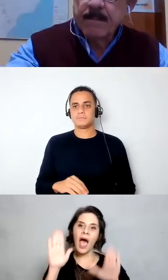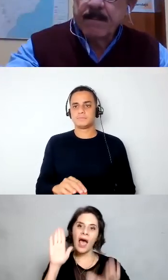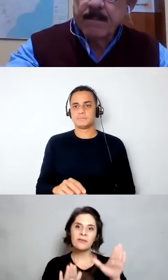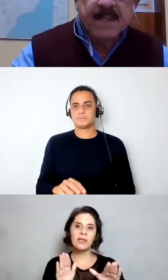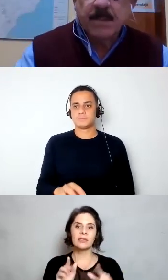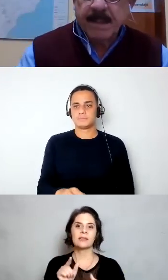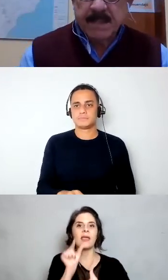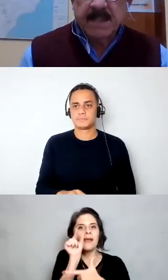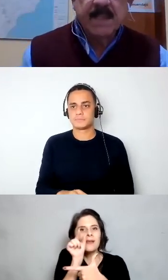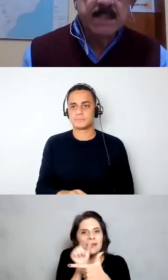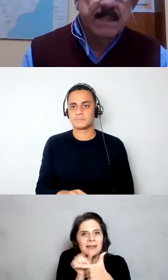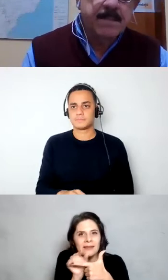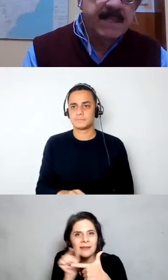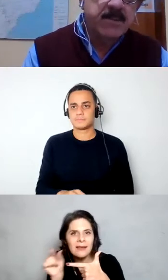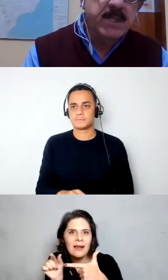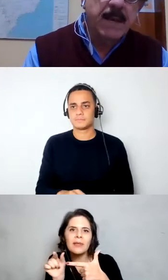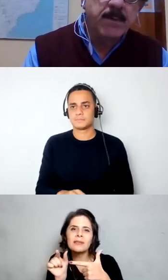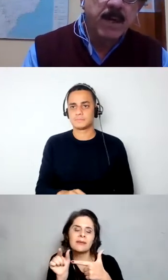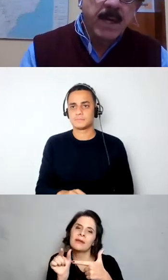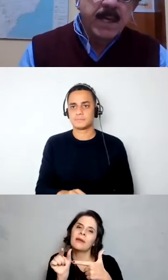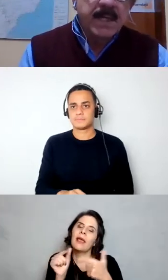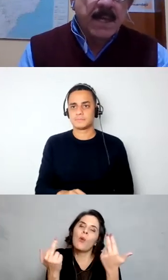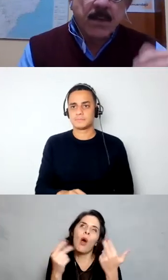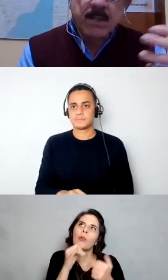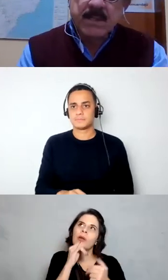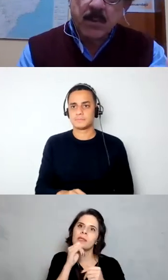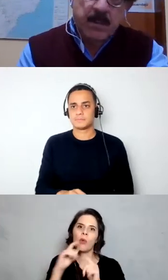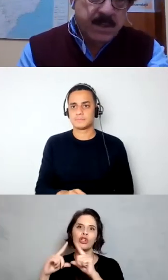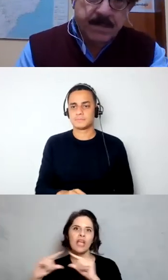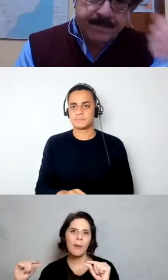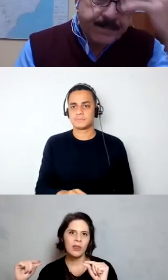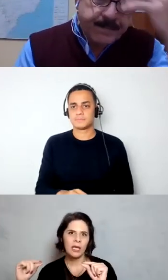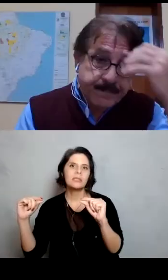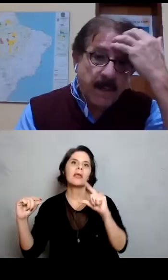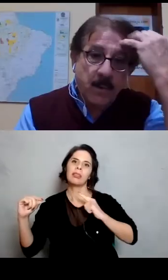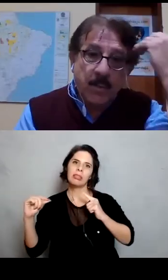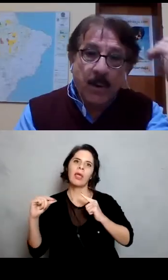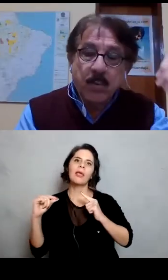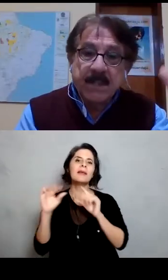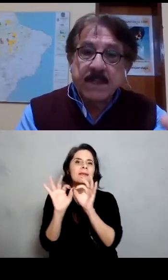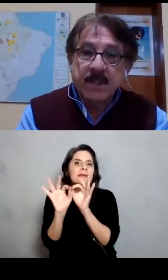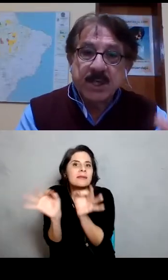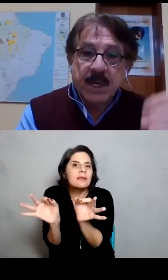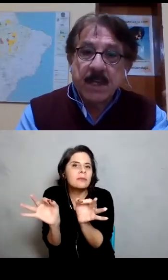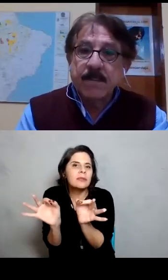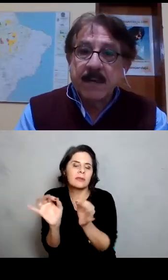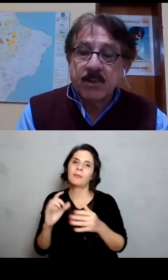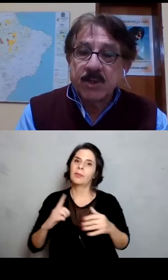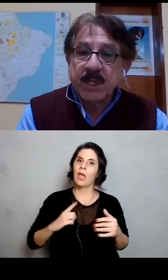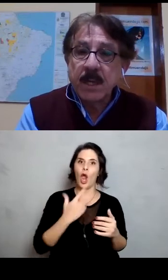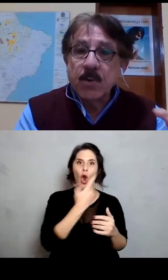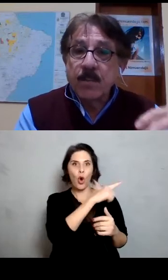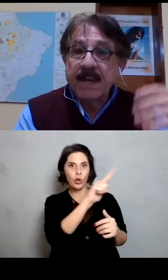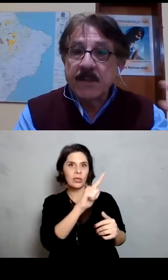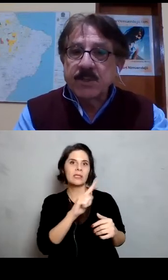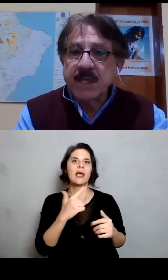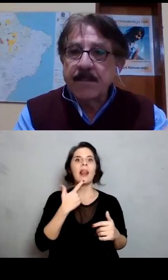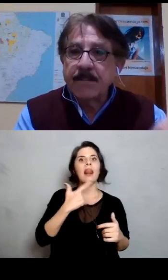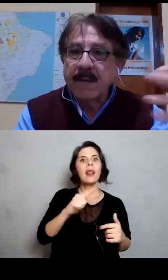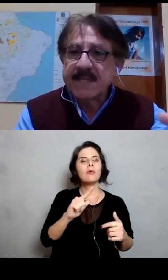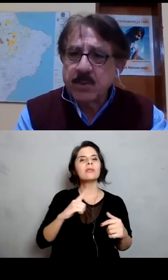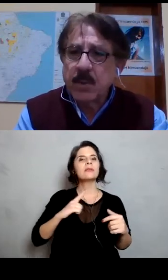Algumas línguas tupi são parecidas nesse padrão silábico. E tem línguas, como algumas línguas G e macro-G, com um